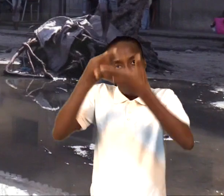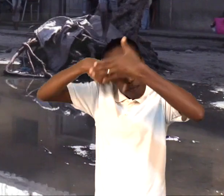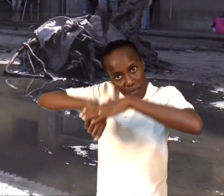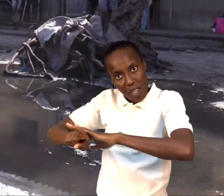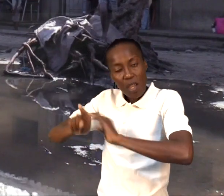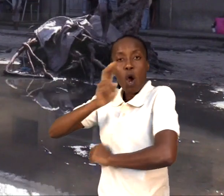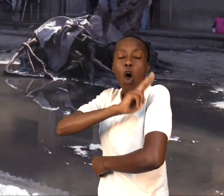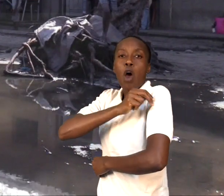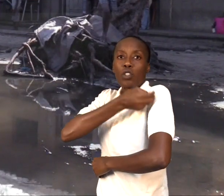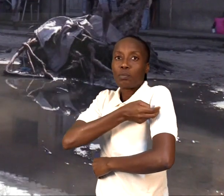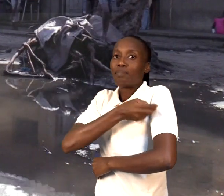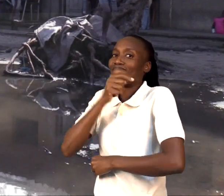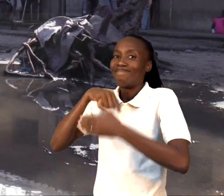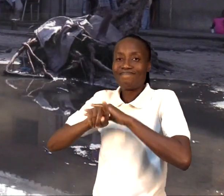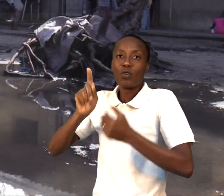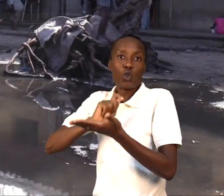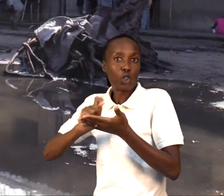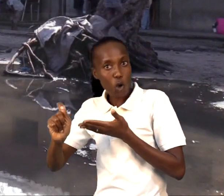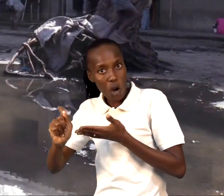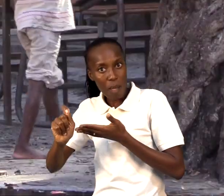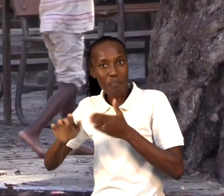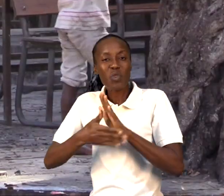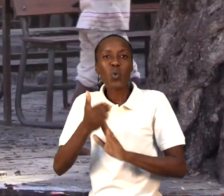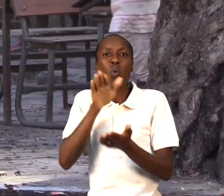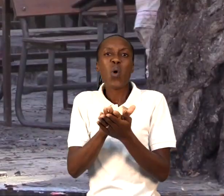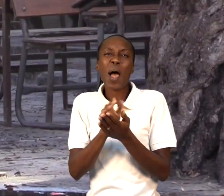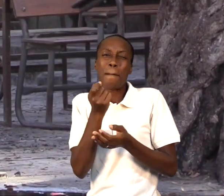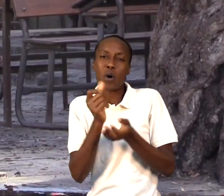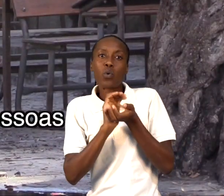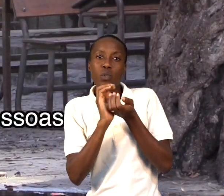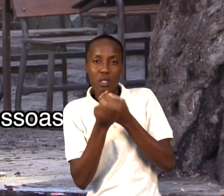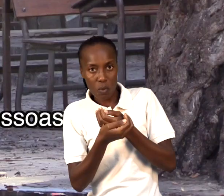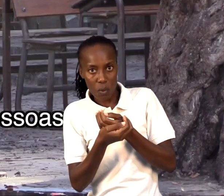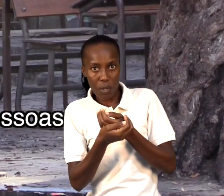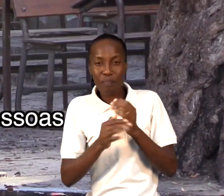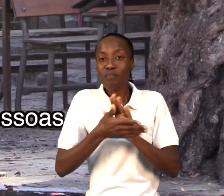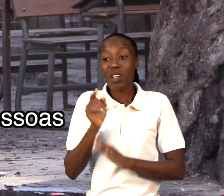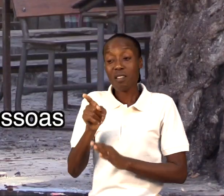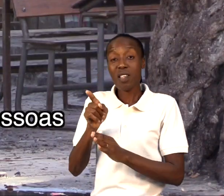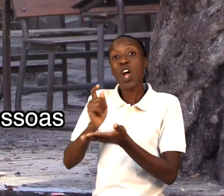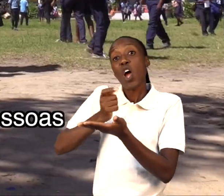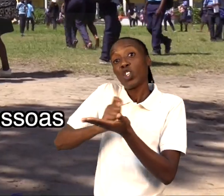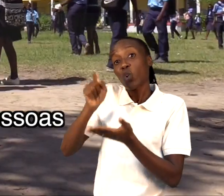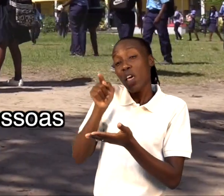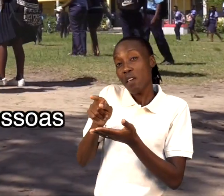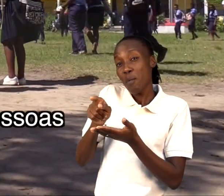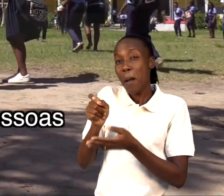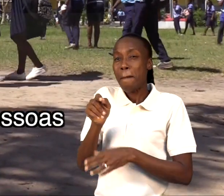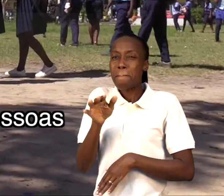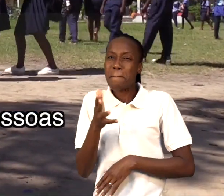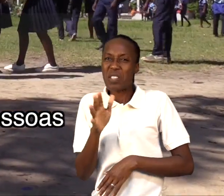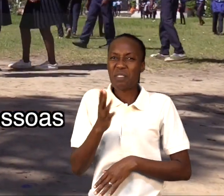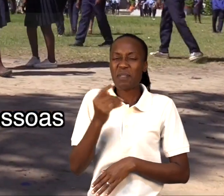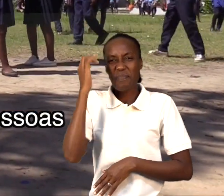escola, que era o lugar mais ou menos seguro, porque nós não tínhamos onde pensar que fosse mais seguro. Mas pelo menos escola, eu conselho de um lugar que a maior parte